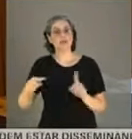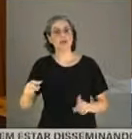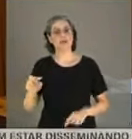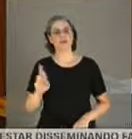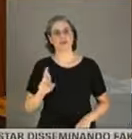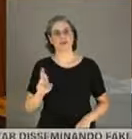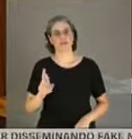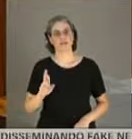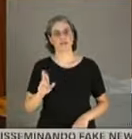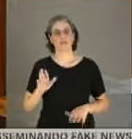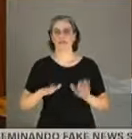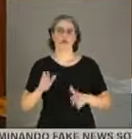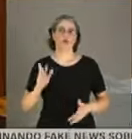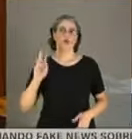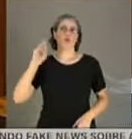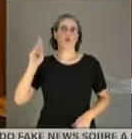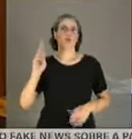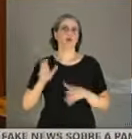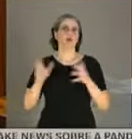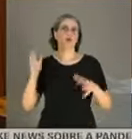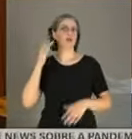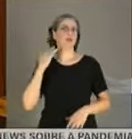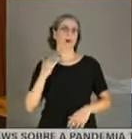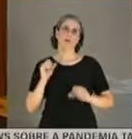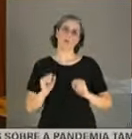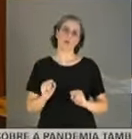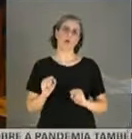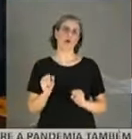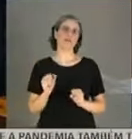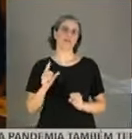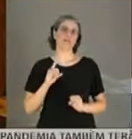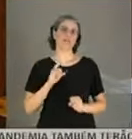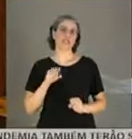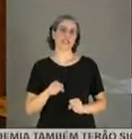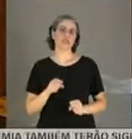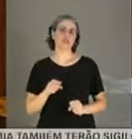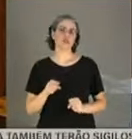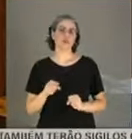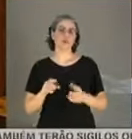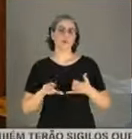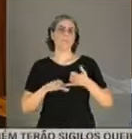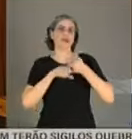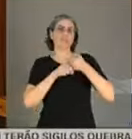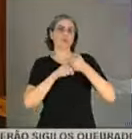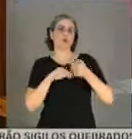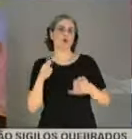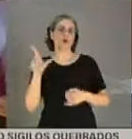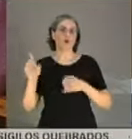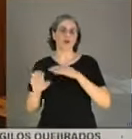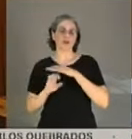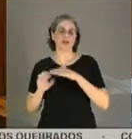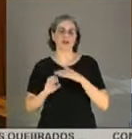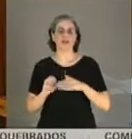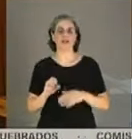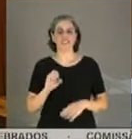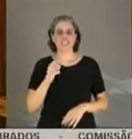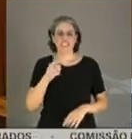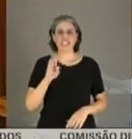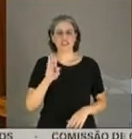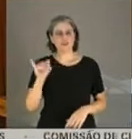reais. Talvez o dono de um grande banco possa ter isso como patrimônio, ou mesmo alguma empresa. 7 bi e meio?